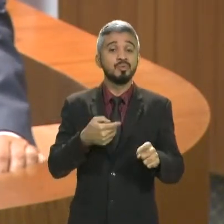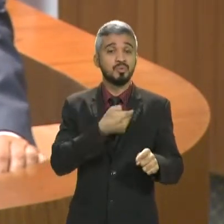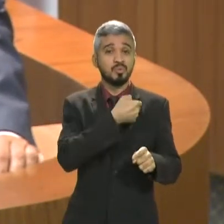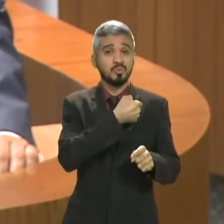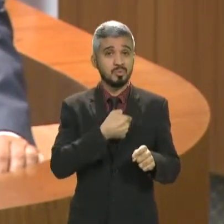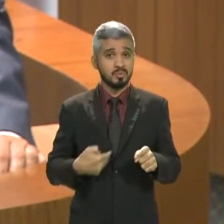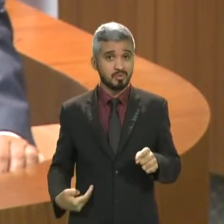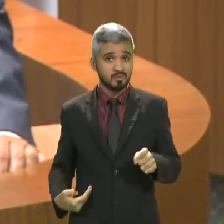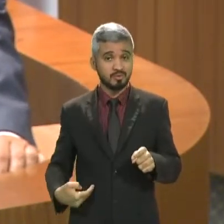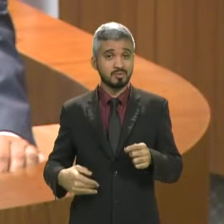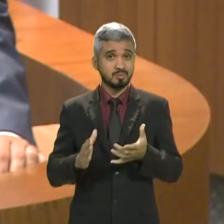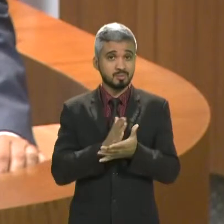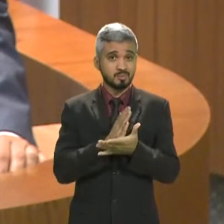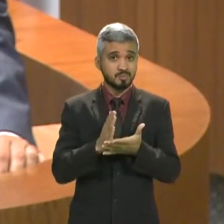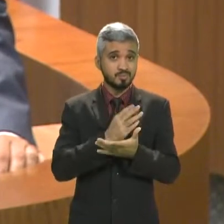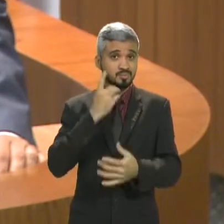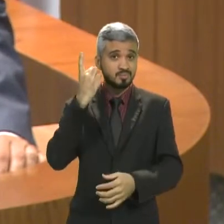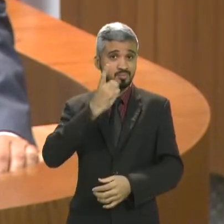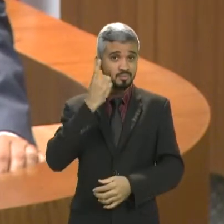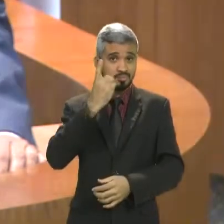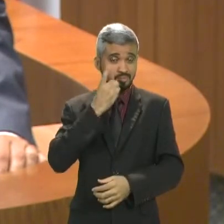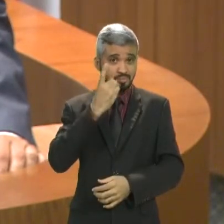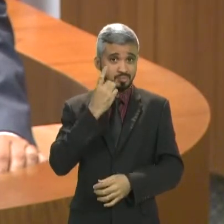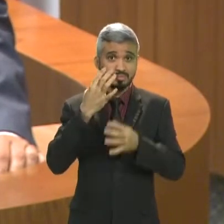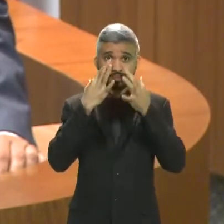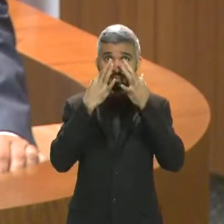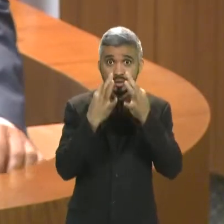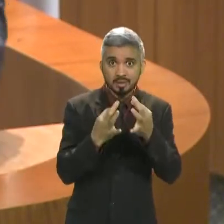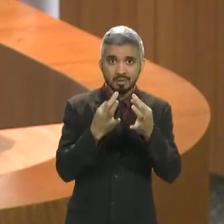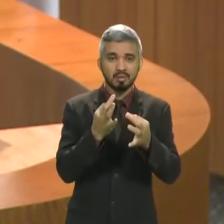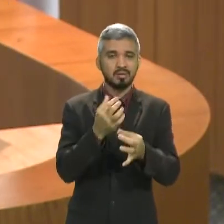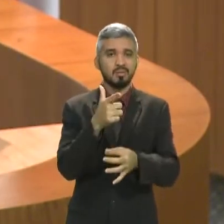aos tempos dessa casa,